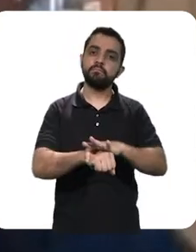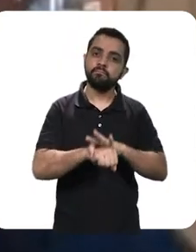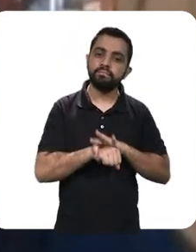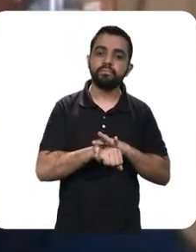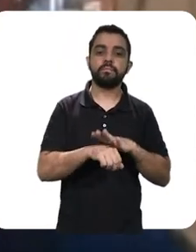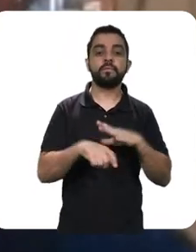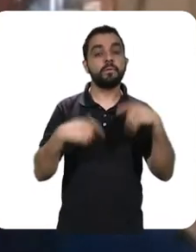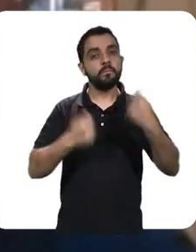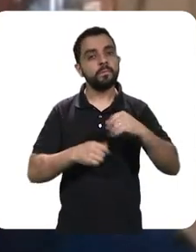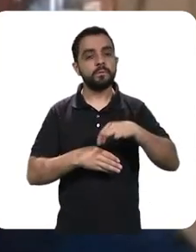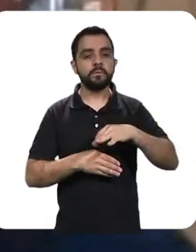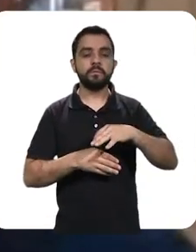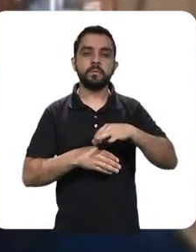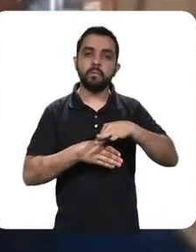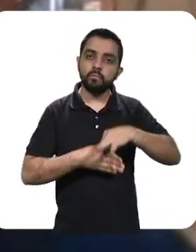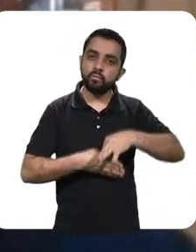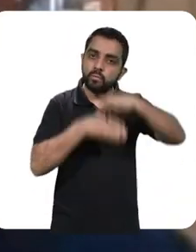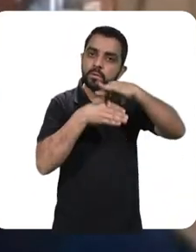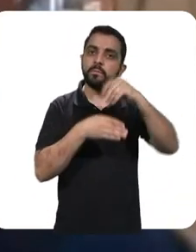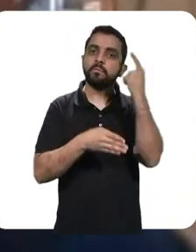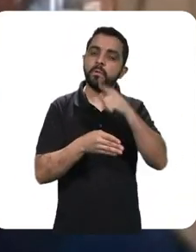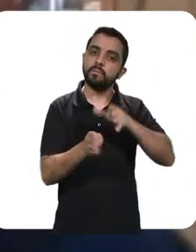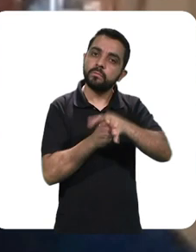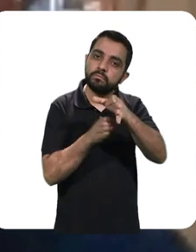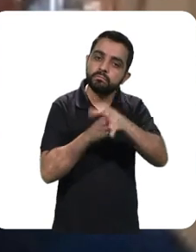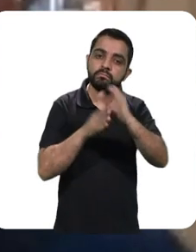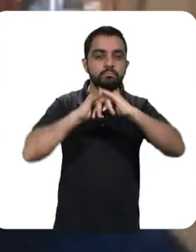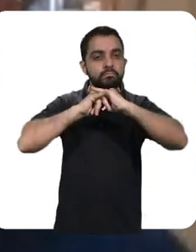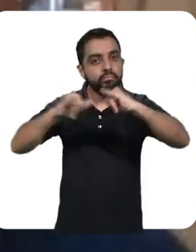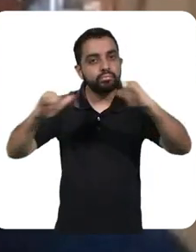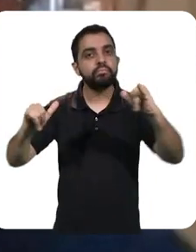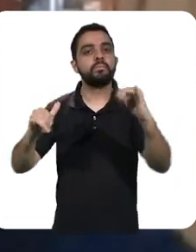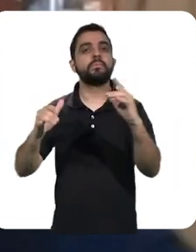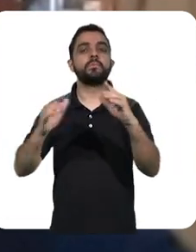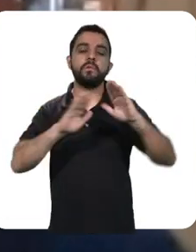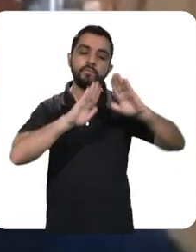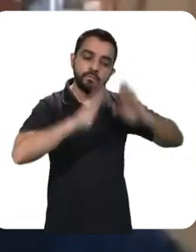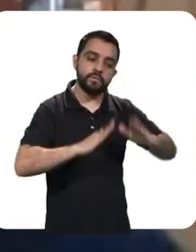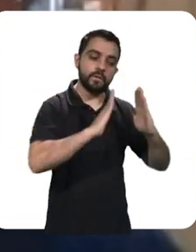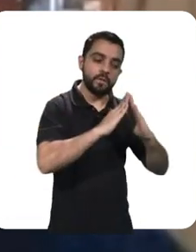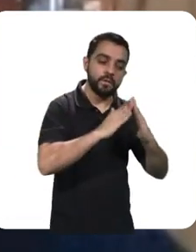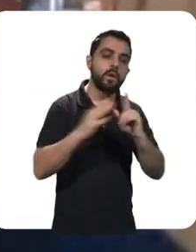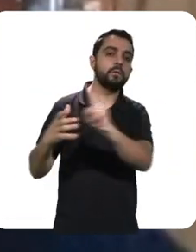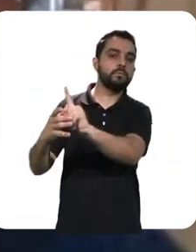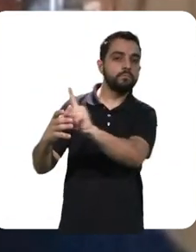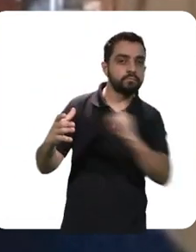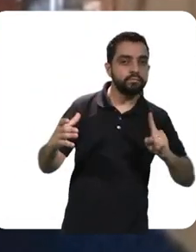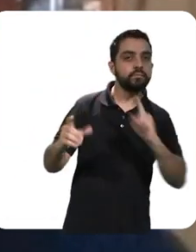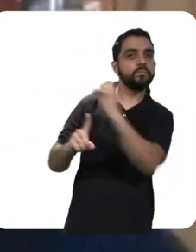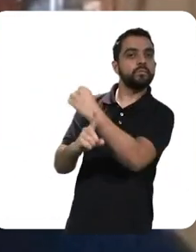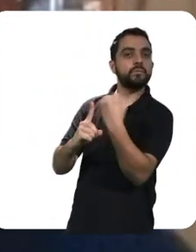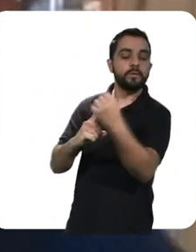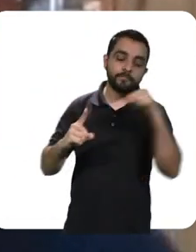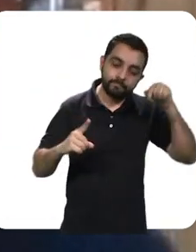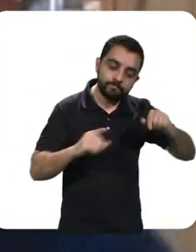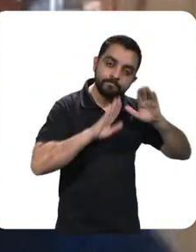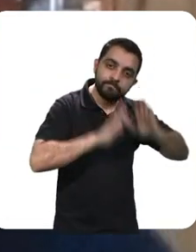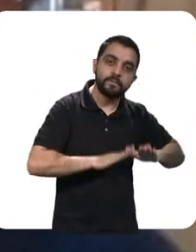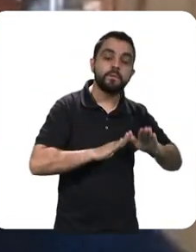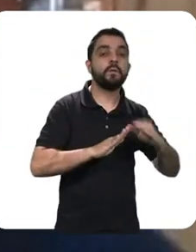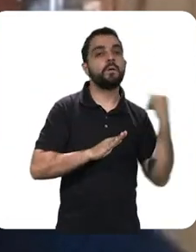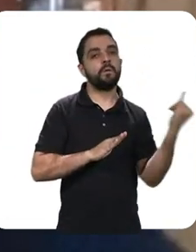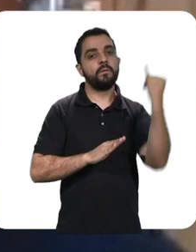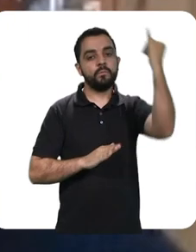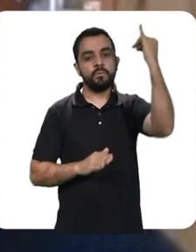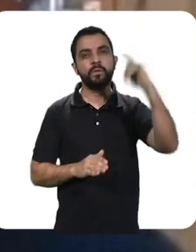governamental, que exista liderança na orientação das informações, que o isolamento social é importante. Nós temos um